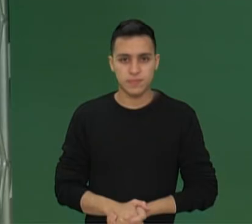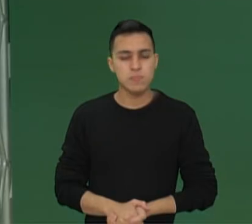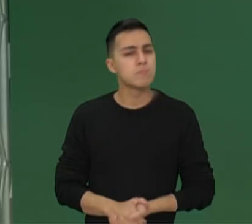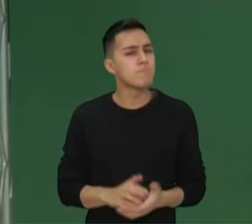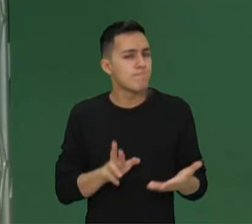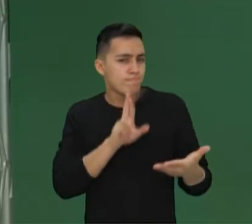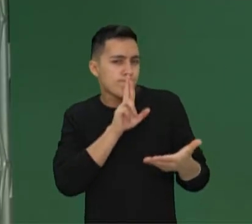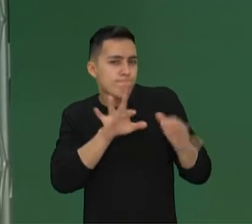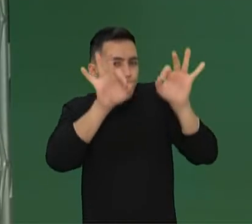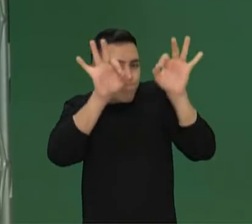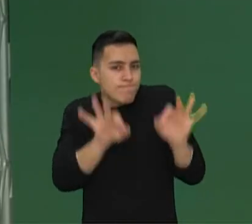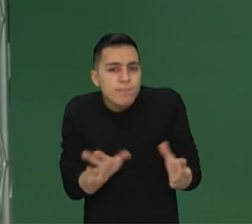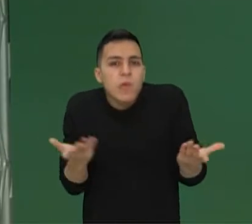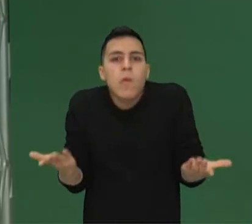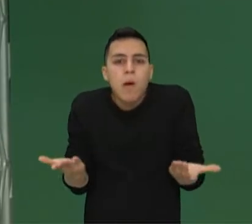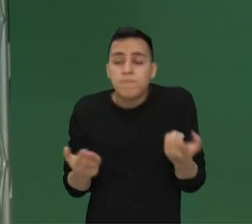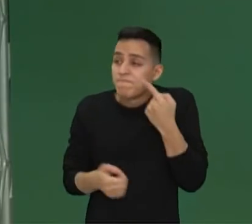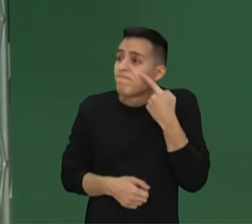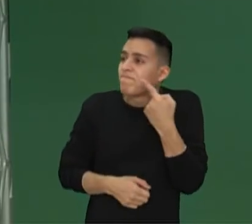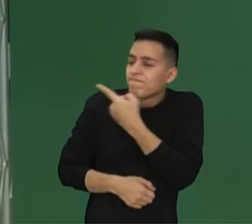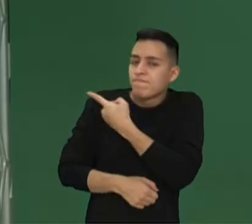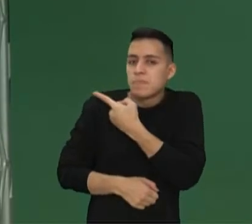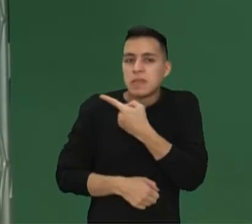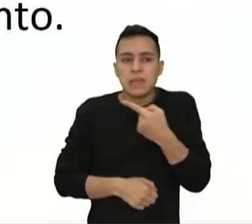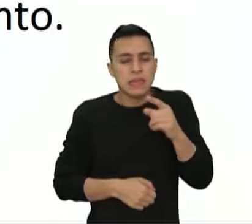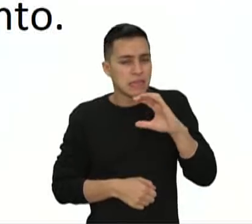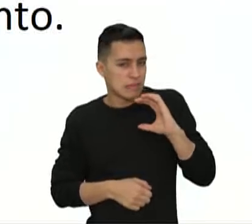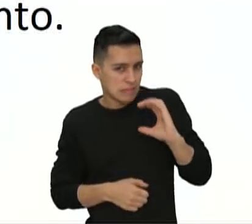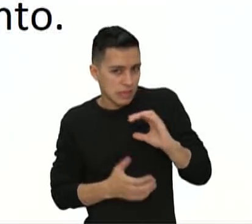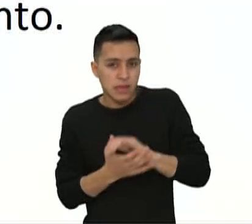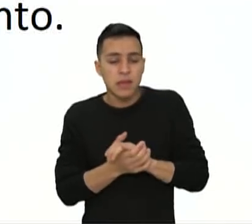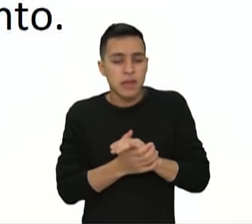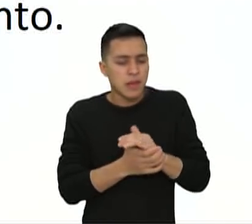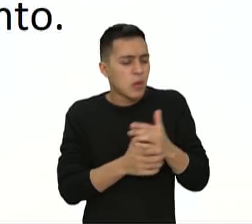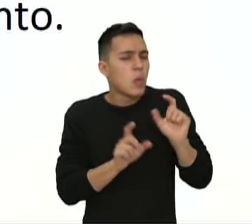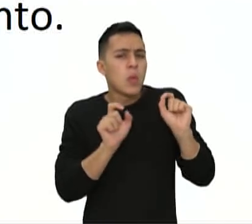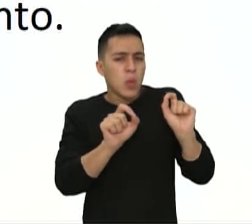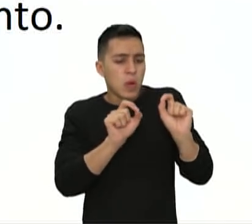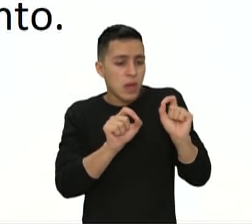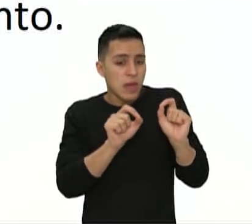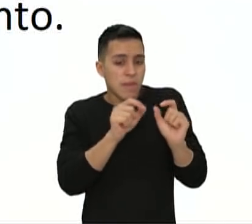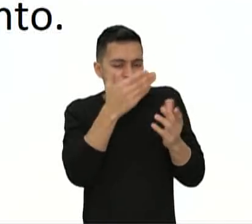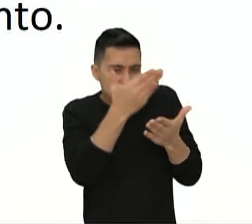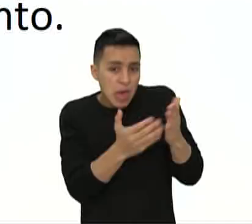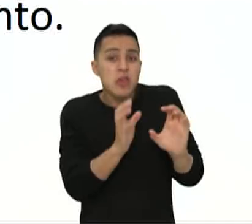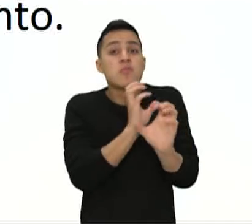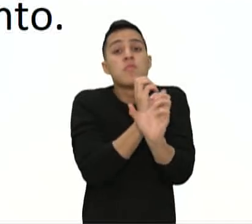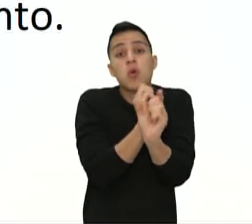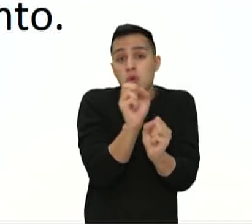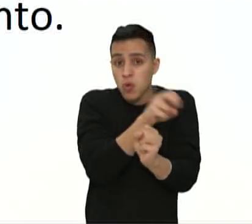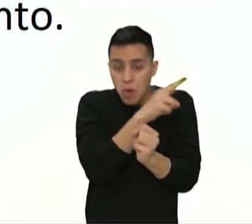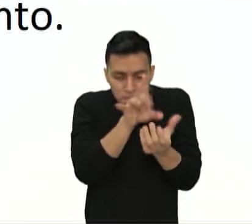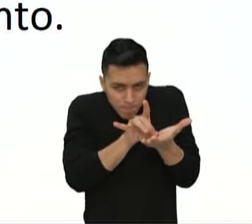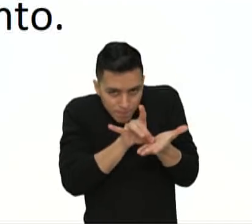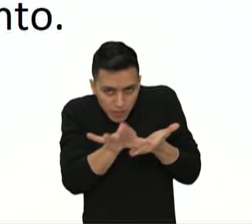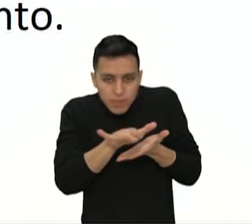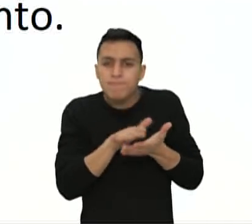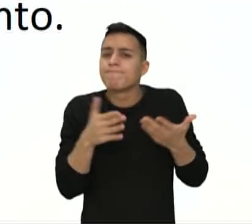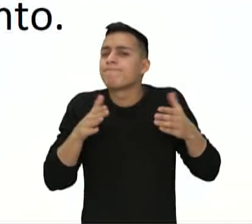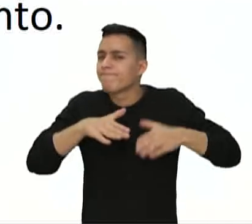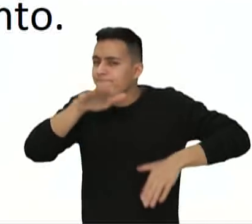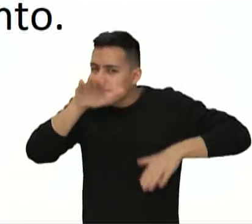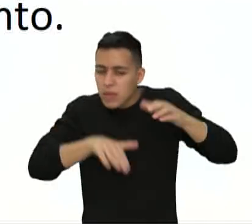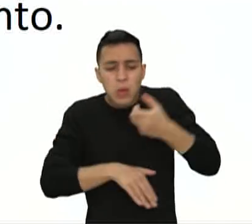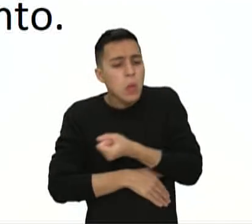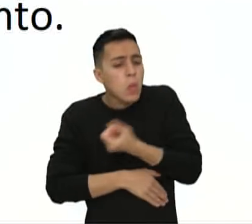A resposta correta é a alternativa C. São punidas com perda de pontos ou a desclassificação. Então vai depender